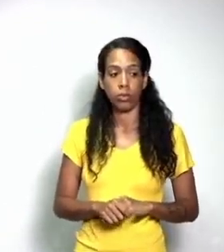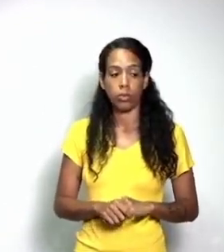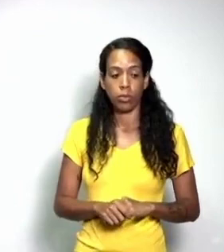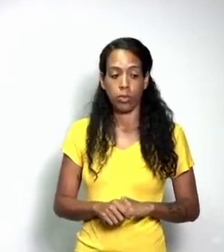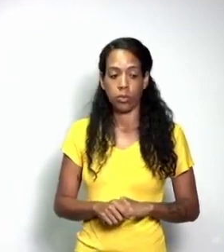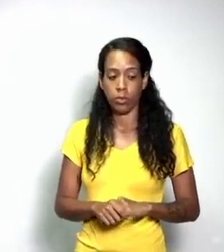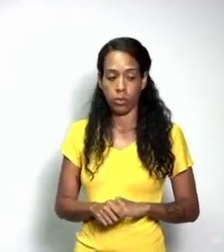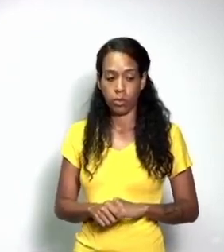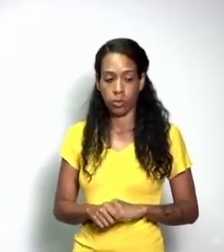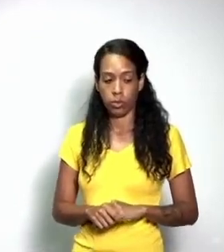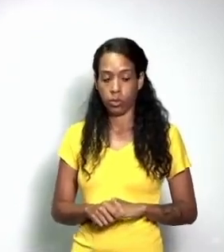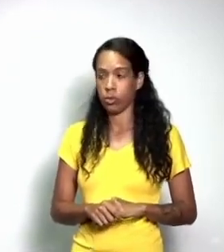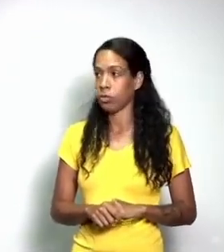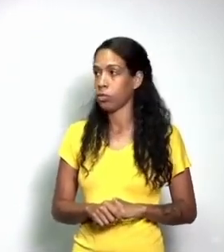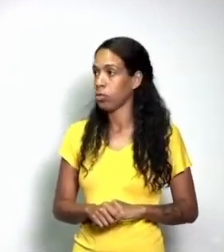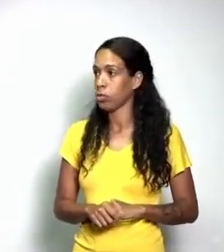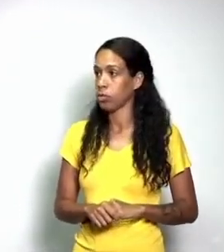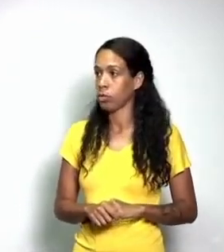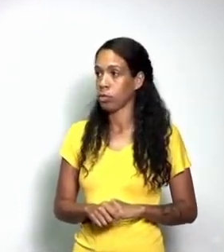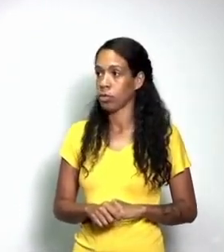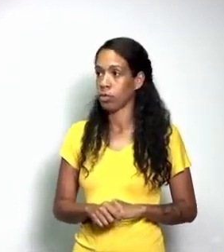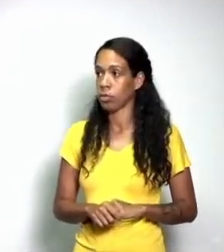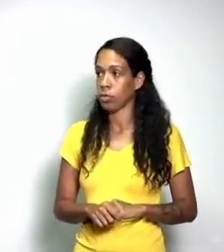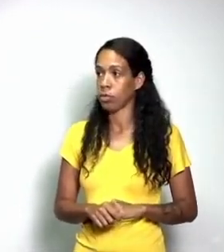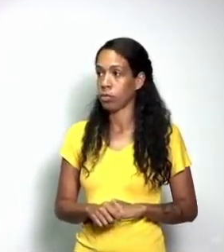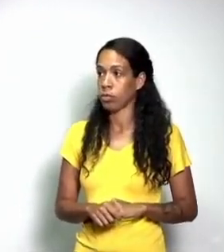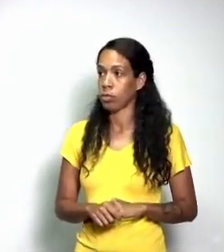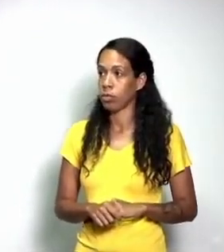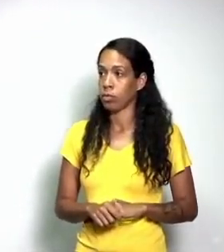Pode abrir. Eu acho que esse daí é para trás. É.